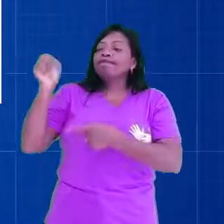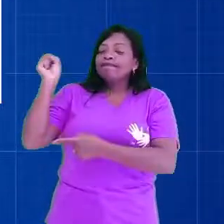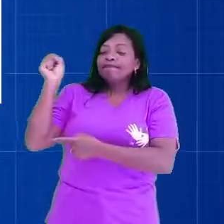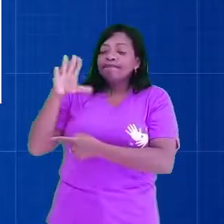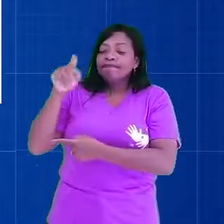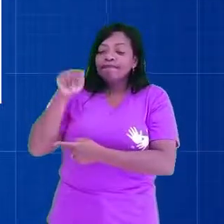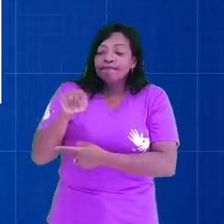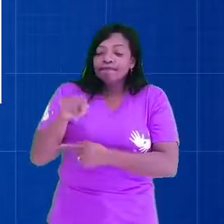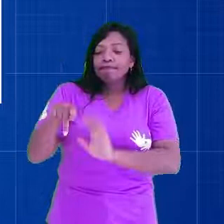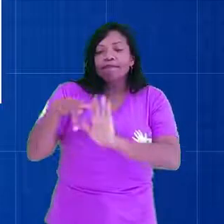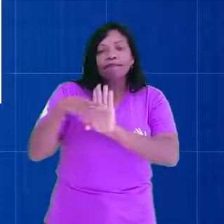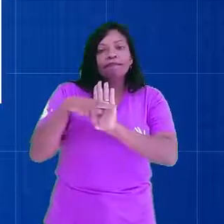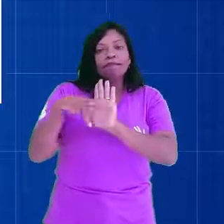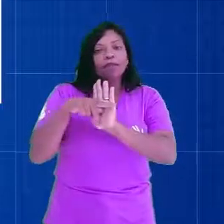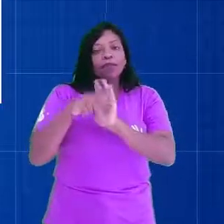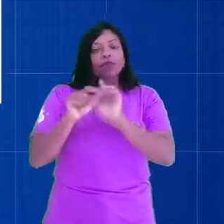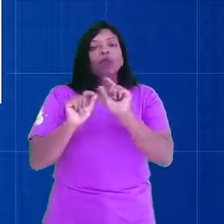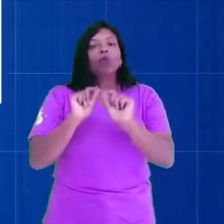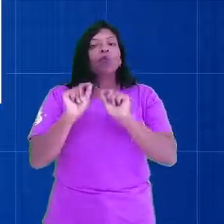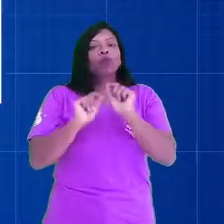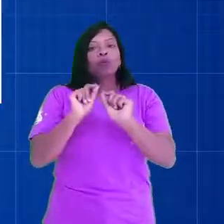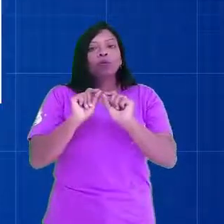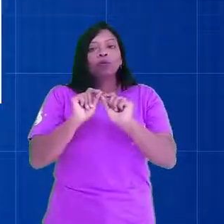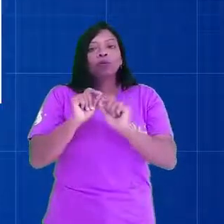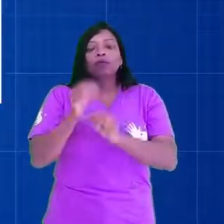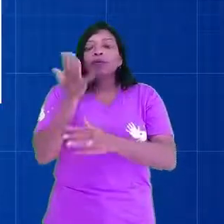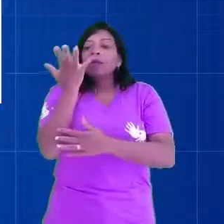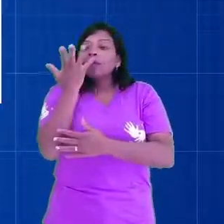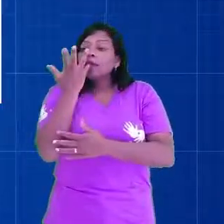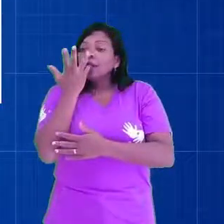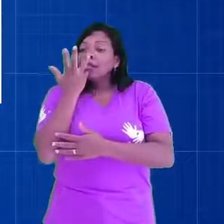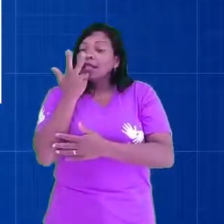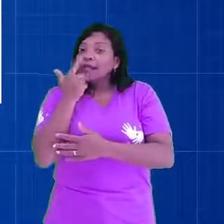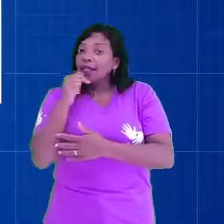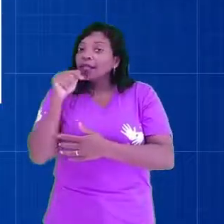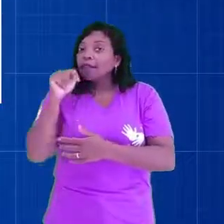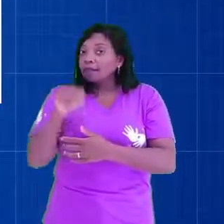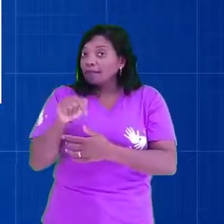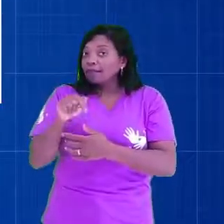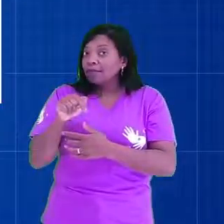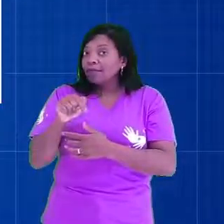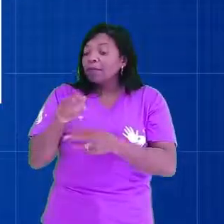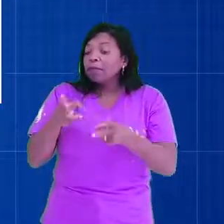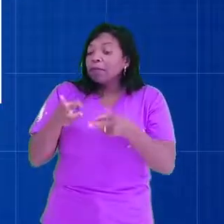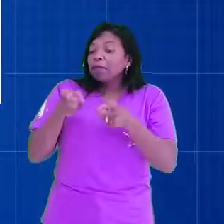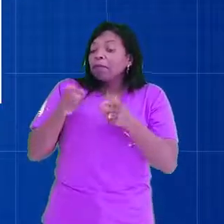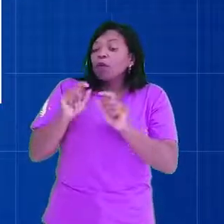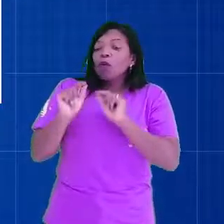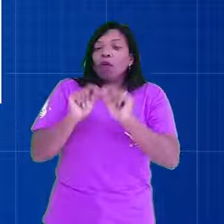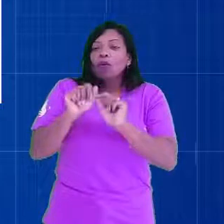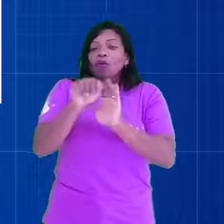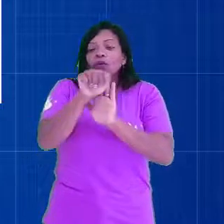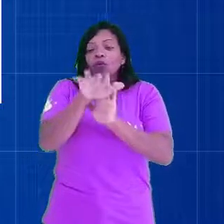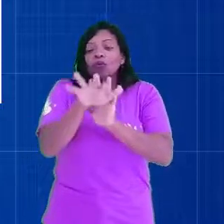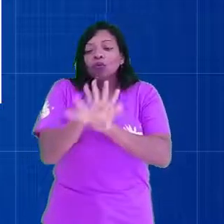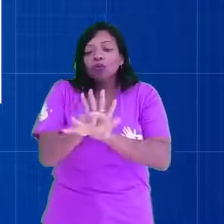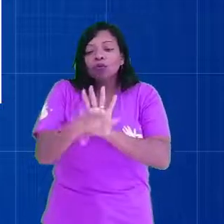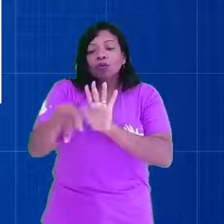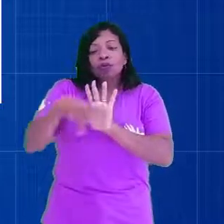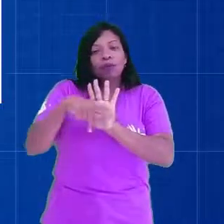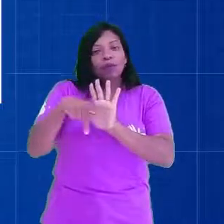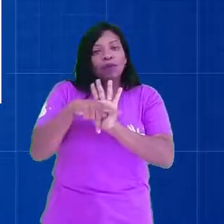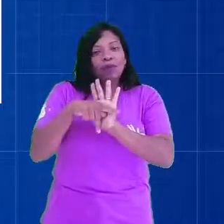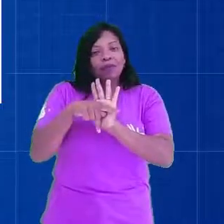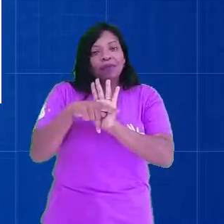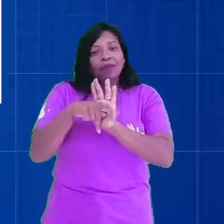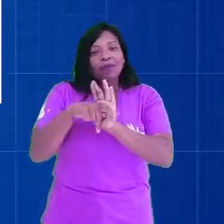projetada nesta criança e ele vai ver a sombra projetada ali na tela.